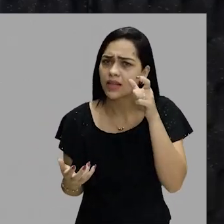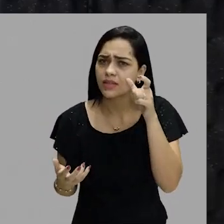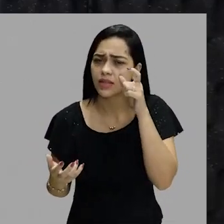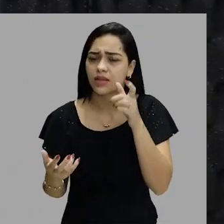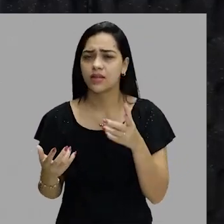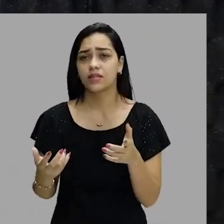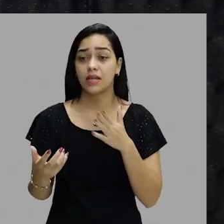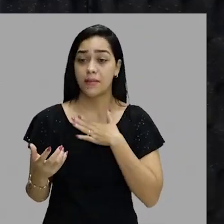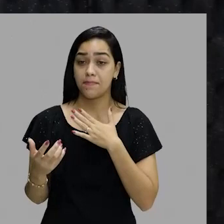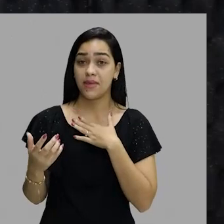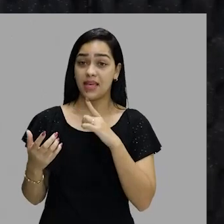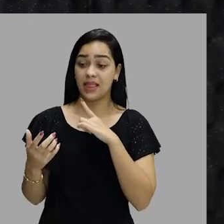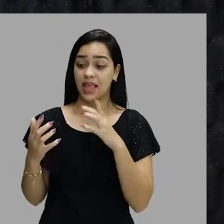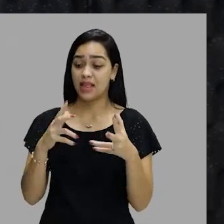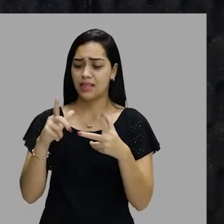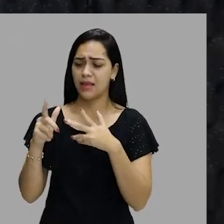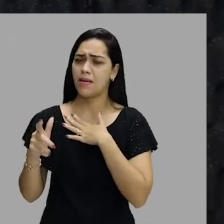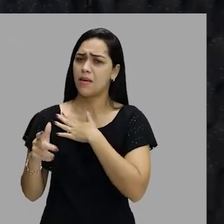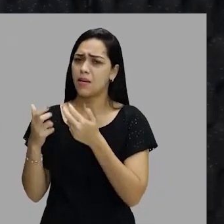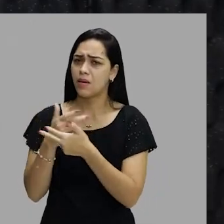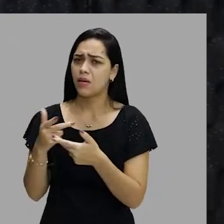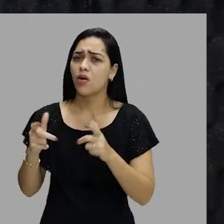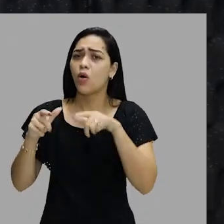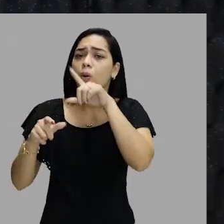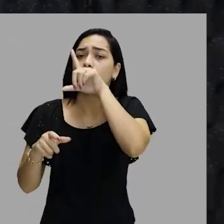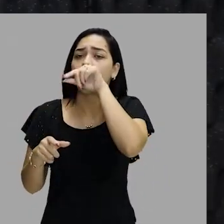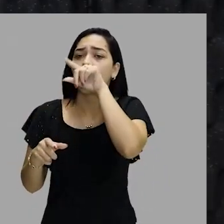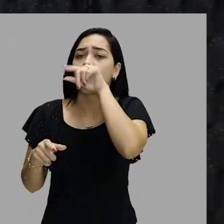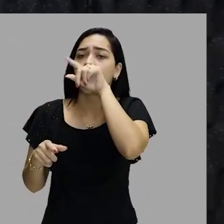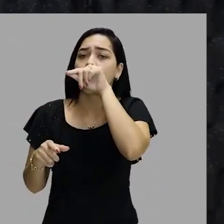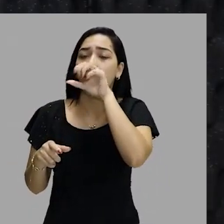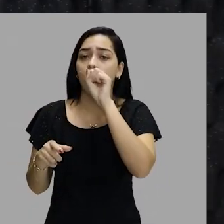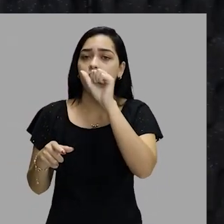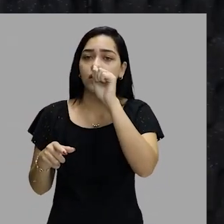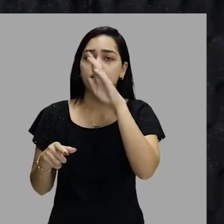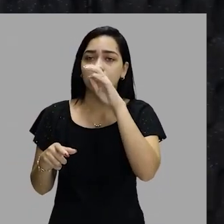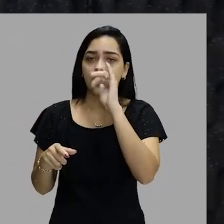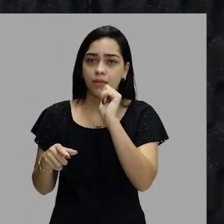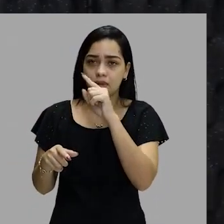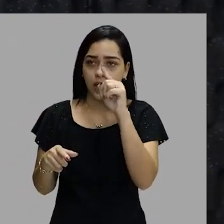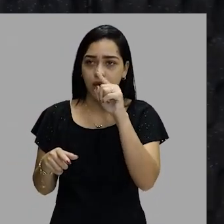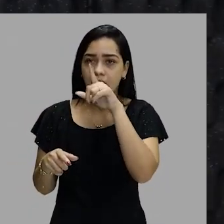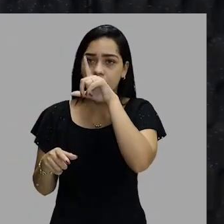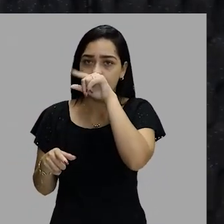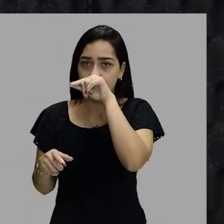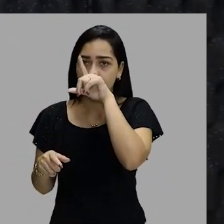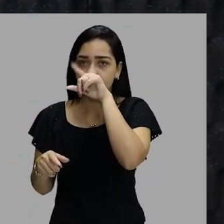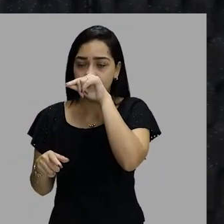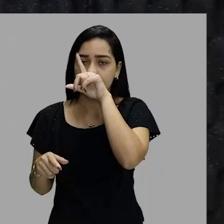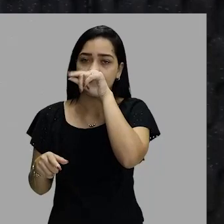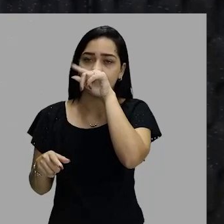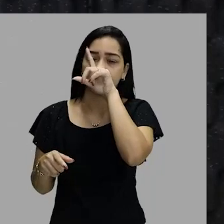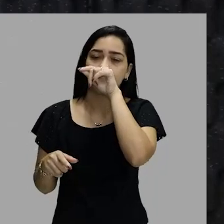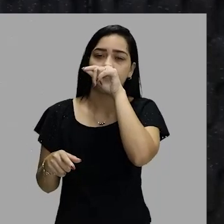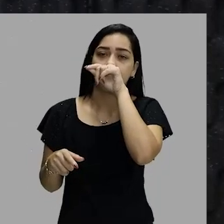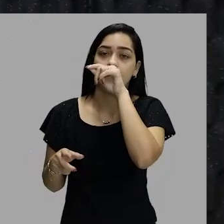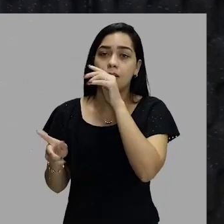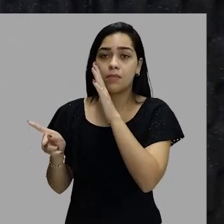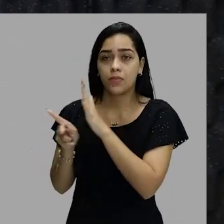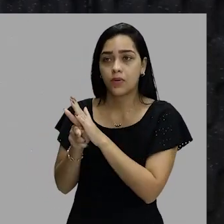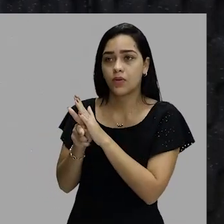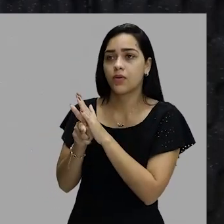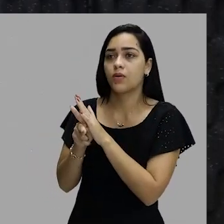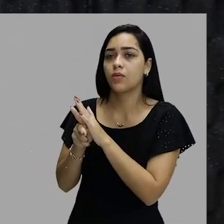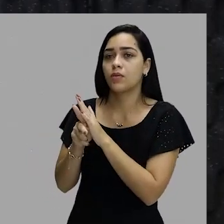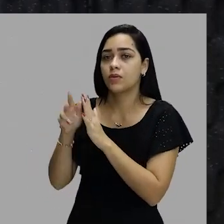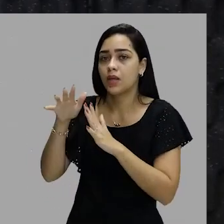interessantes. Minha terra tem primores. E onde canta o sabiá? Sabiá é um pássaro, né, nativo